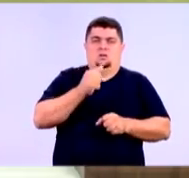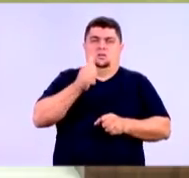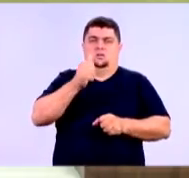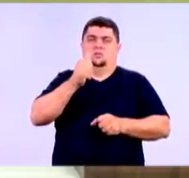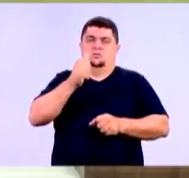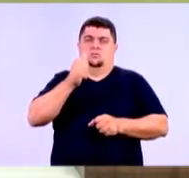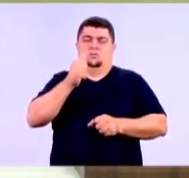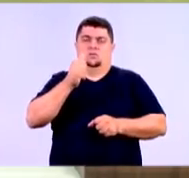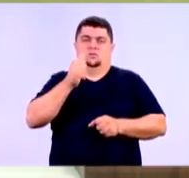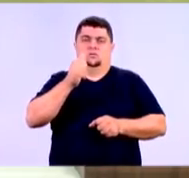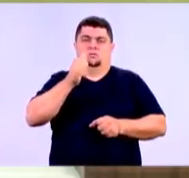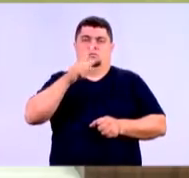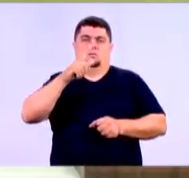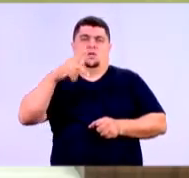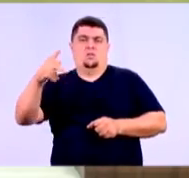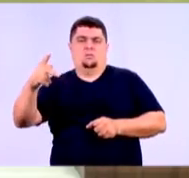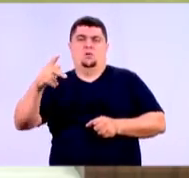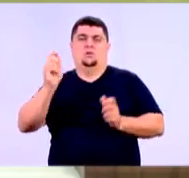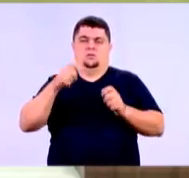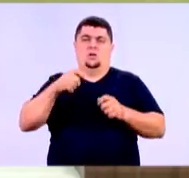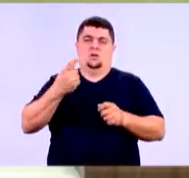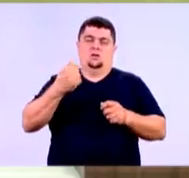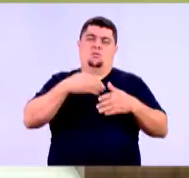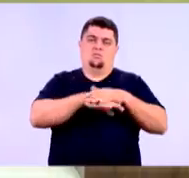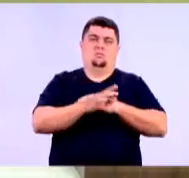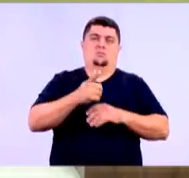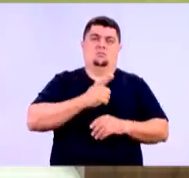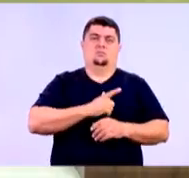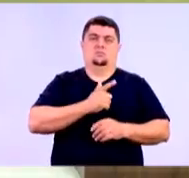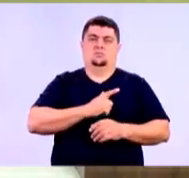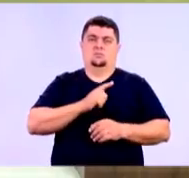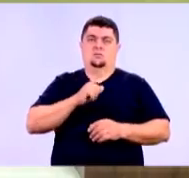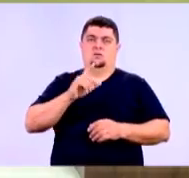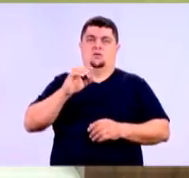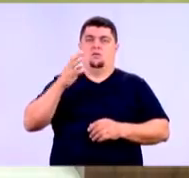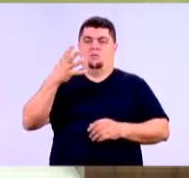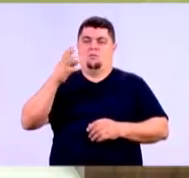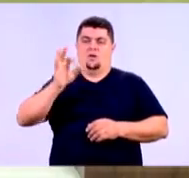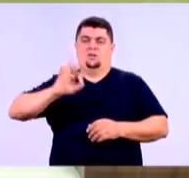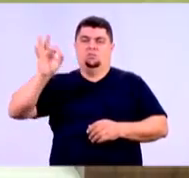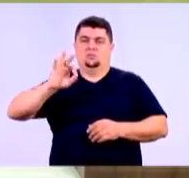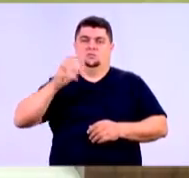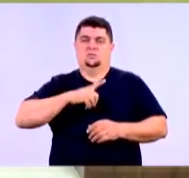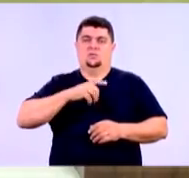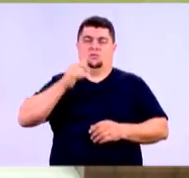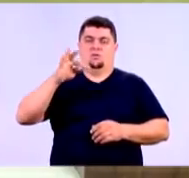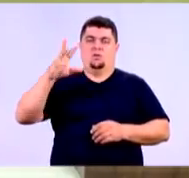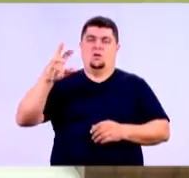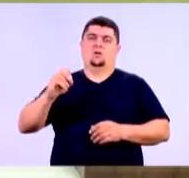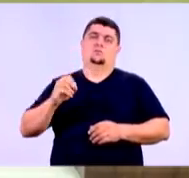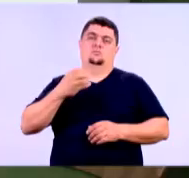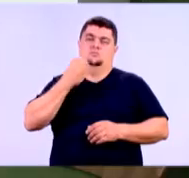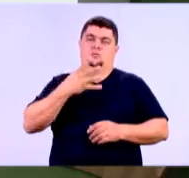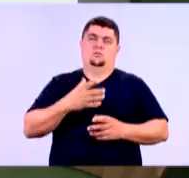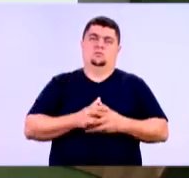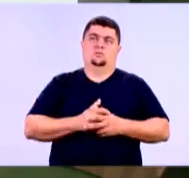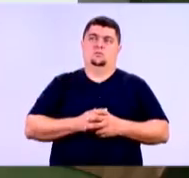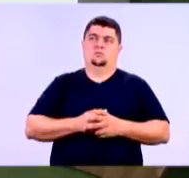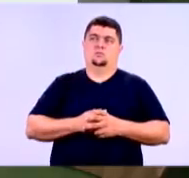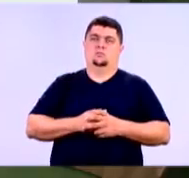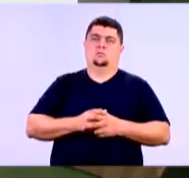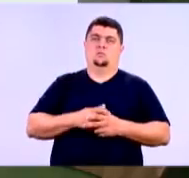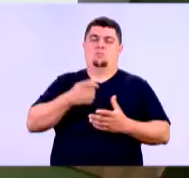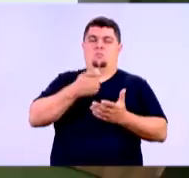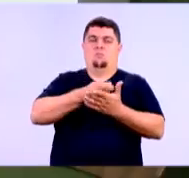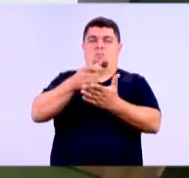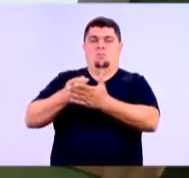longo prazo, ela consegue e ainda vai sobrar dinheiro, né? Porque ela tem 4% a mais de ativos do que de passivos. Se ela quiser pagar as próprias dívidas, ela paga as